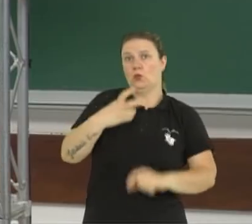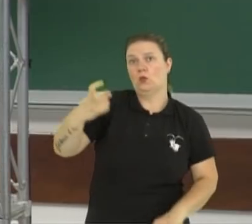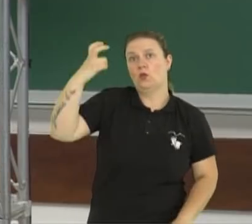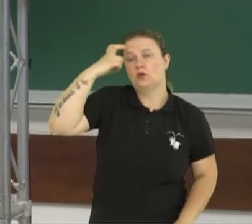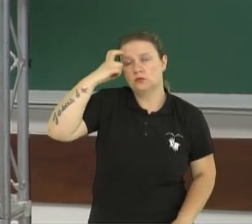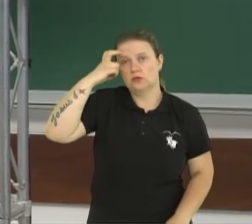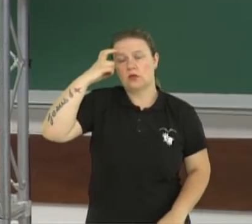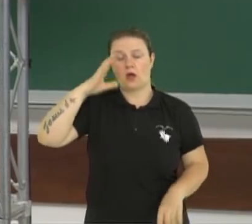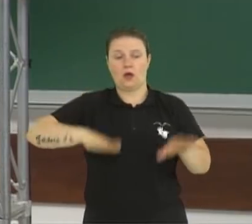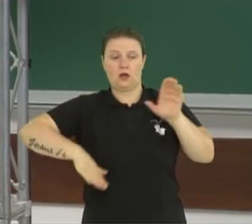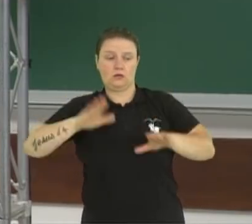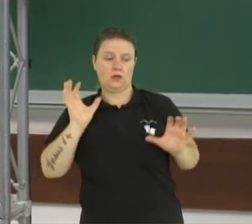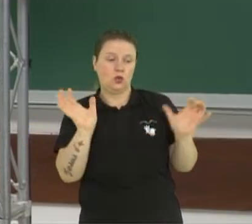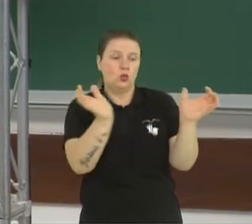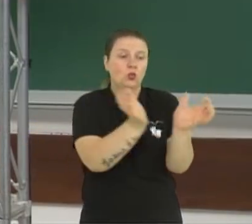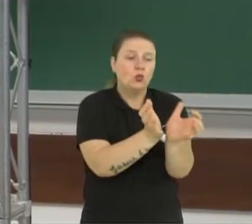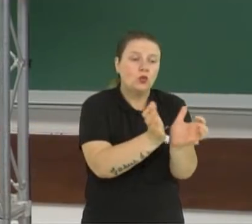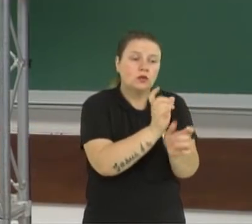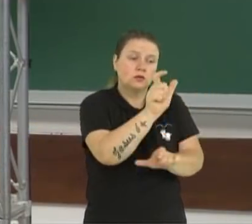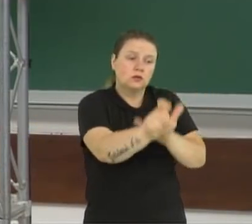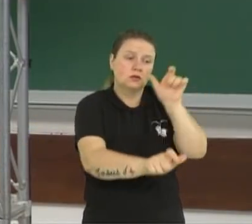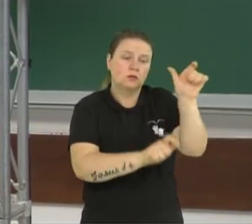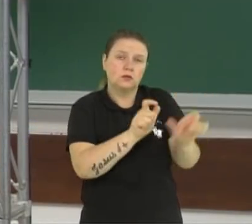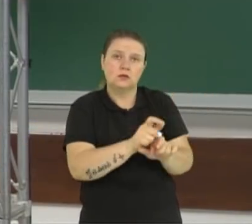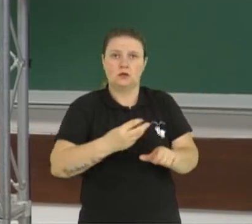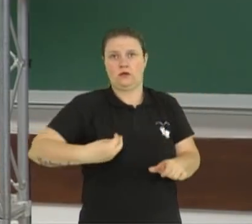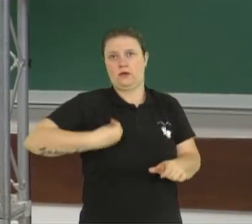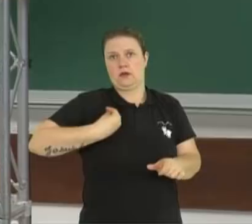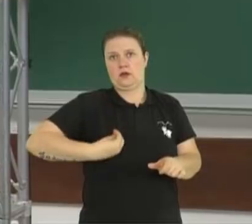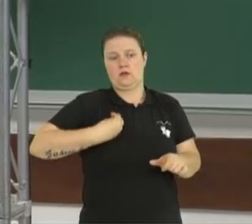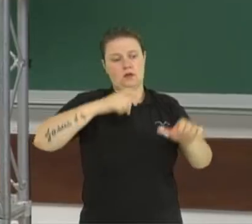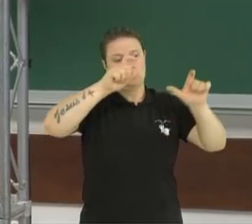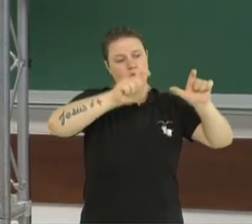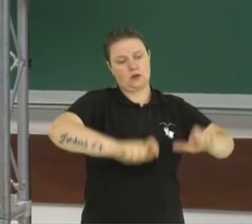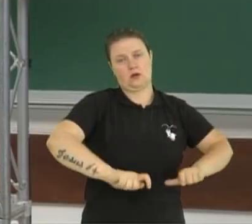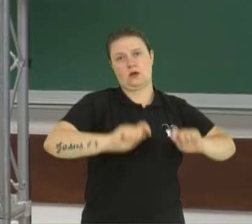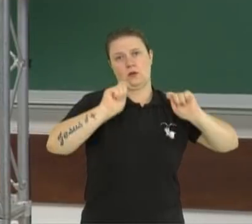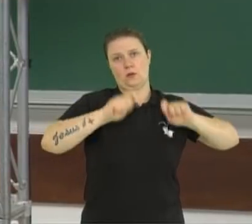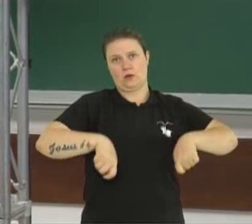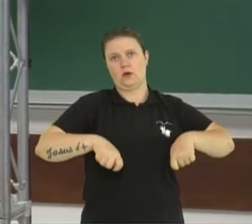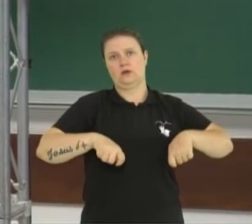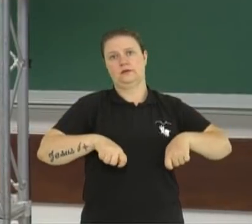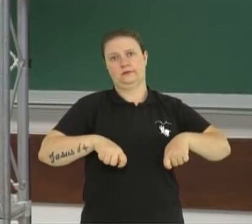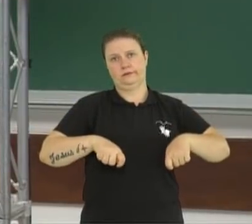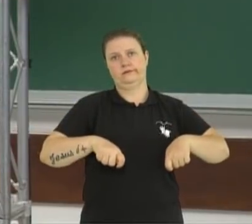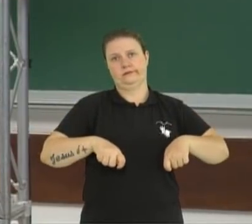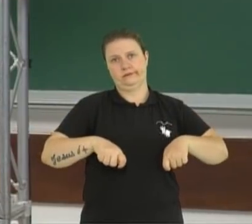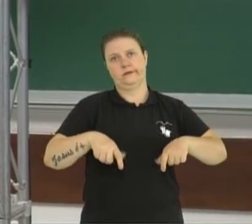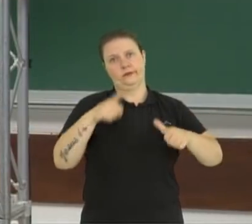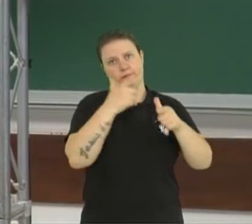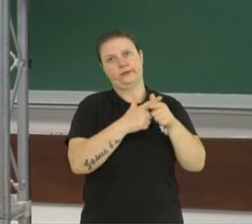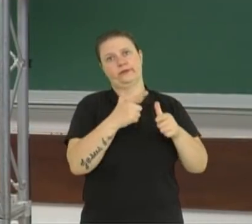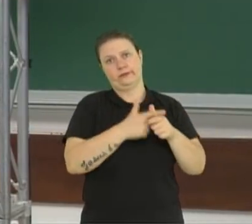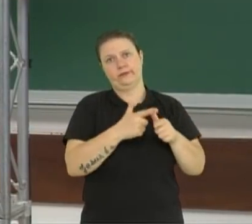comunidade que é impactada diretamente na prática, através da prática de